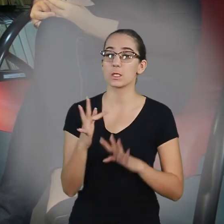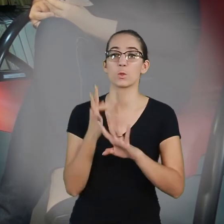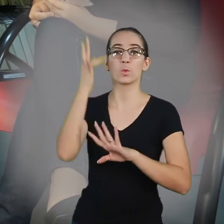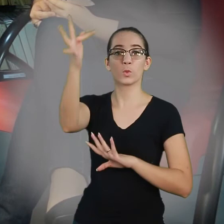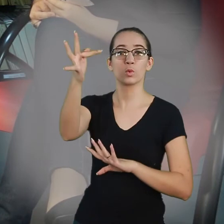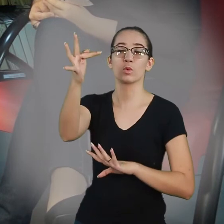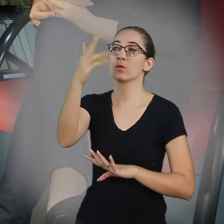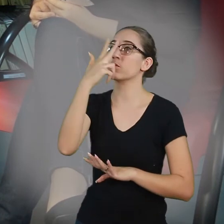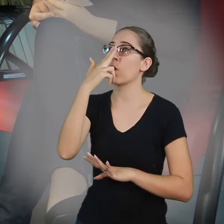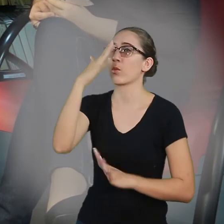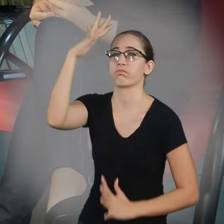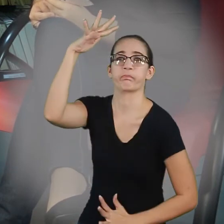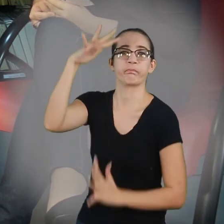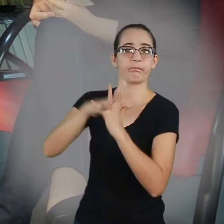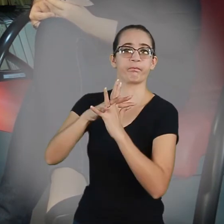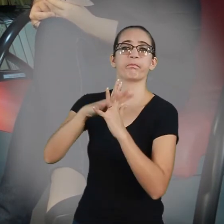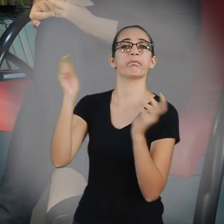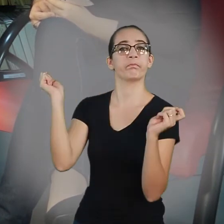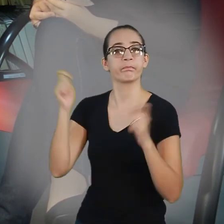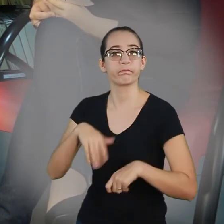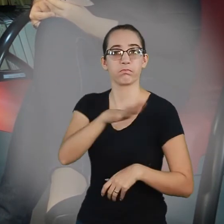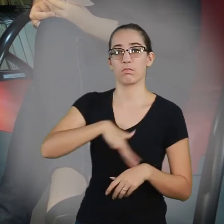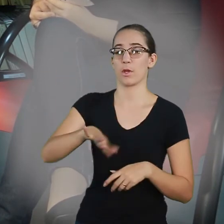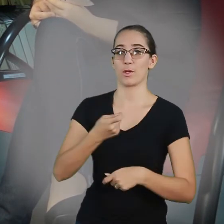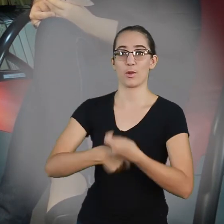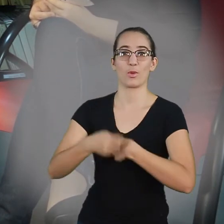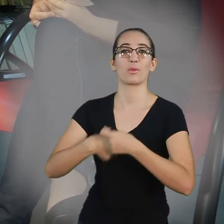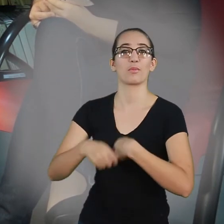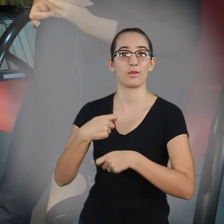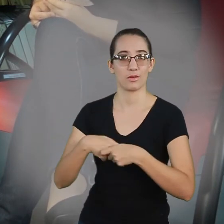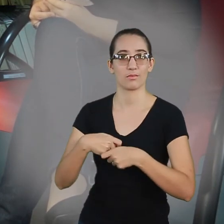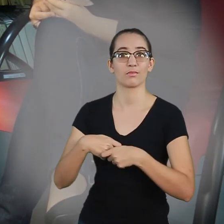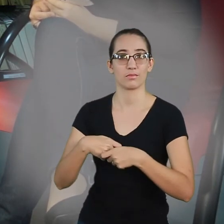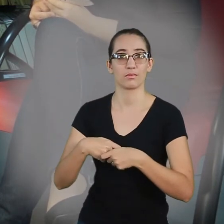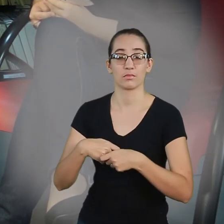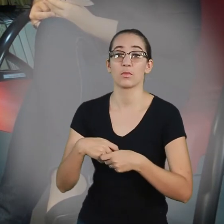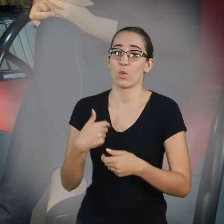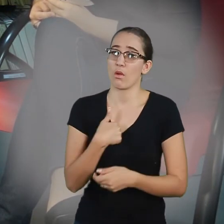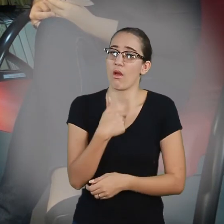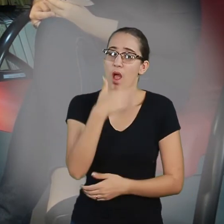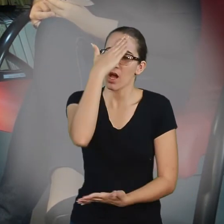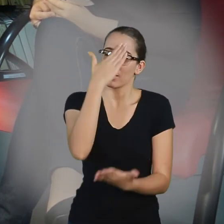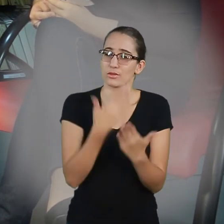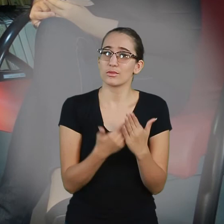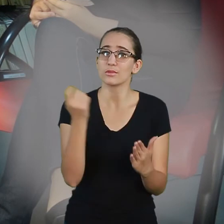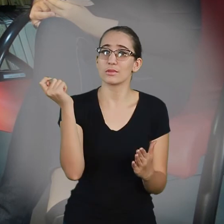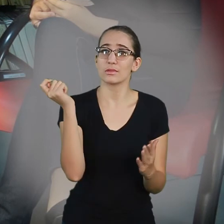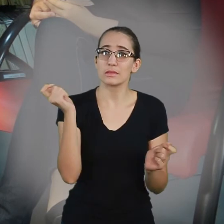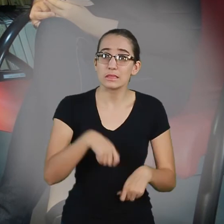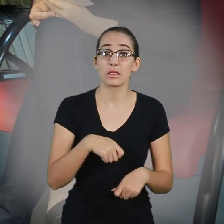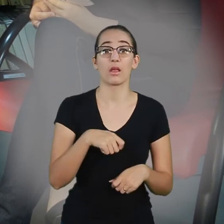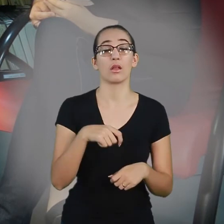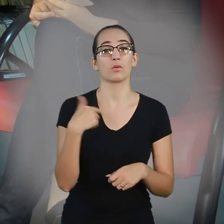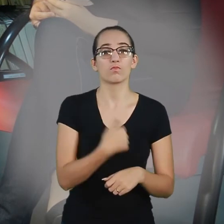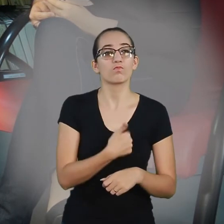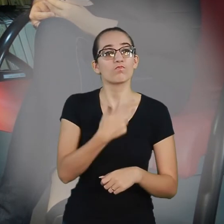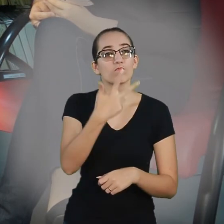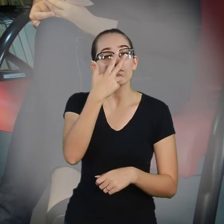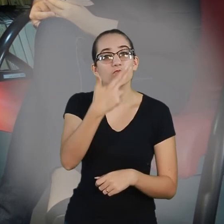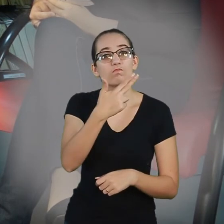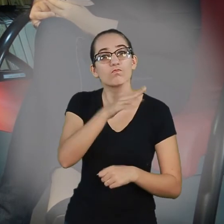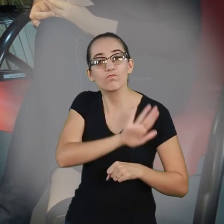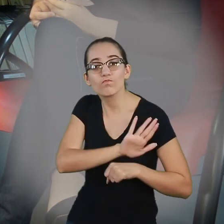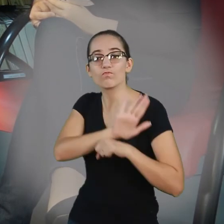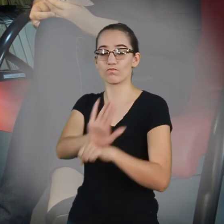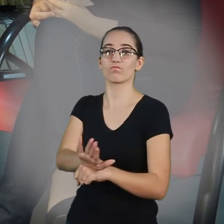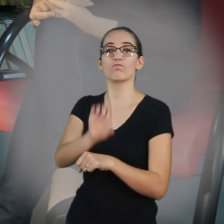conhecimento. Tá? Então, nesse sentido, eu acredito que a gente pode dar uma contribuição muito significativa a